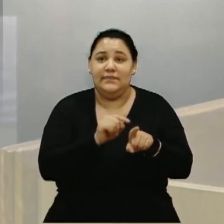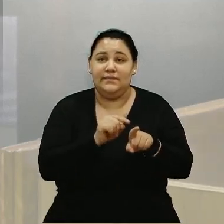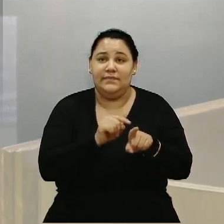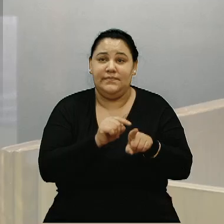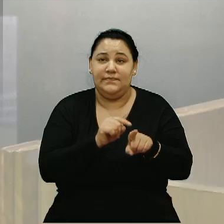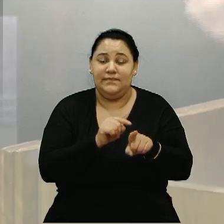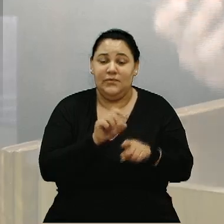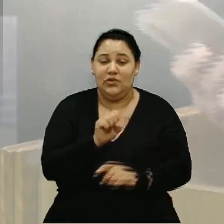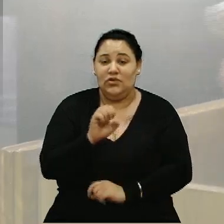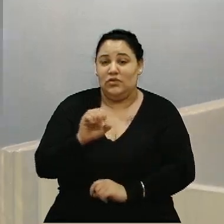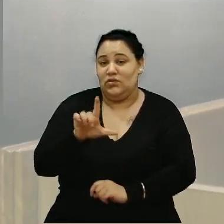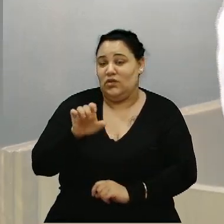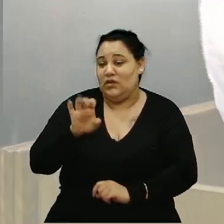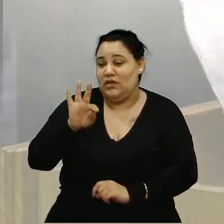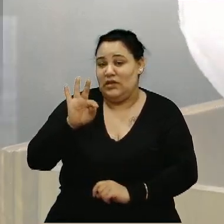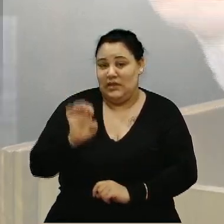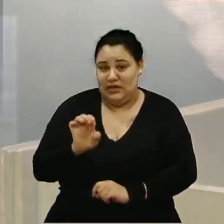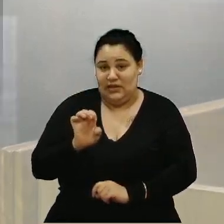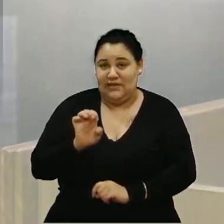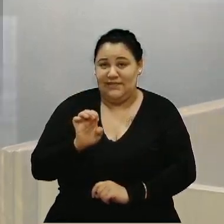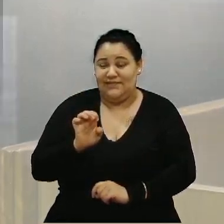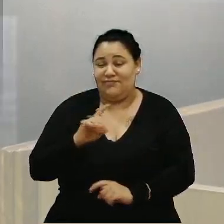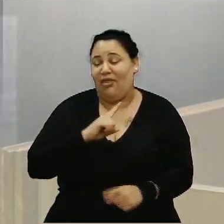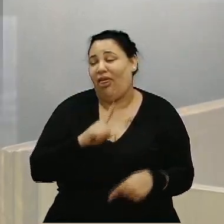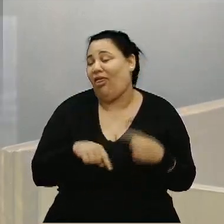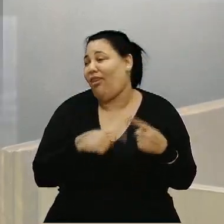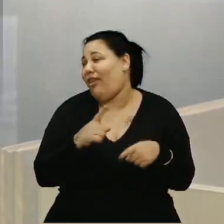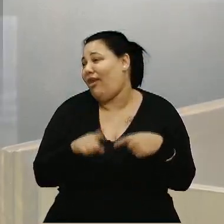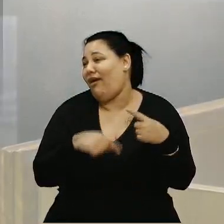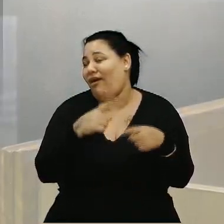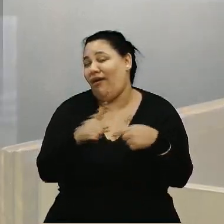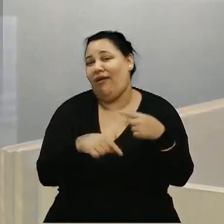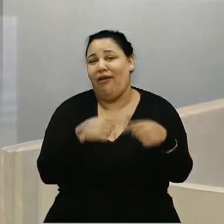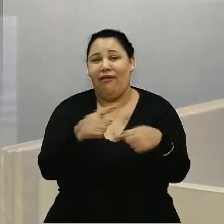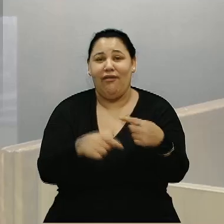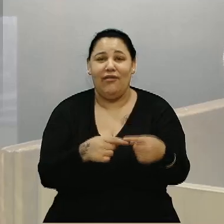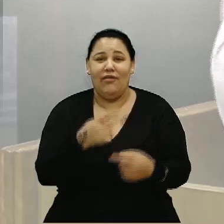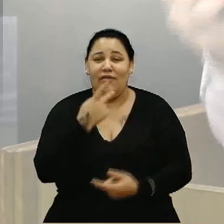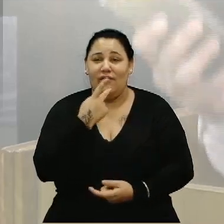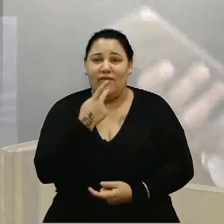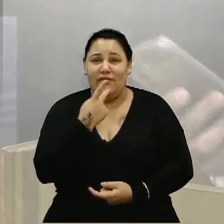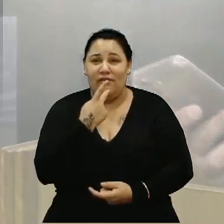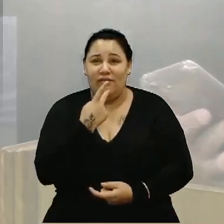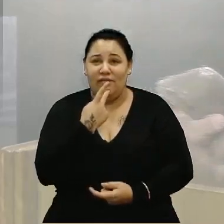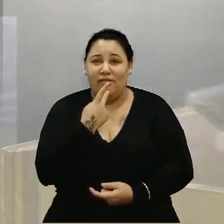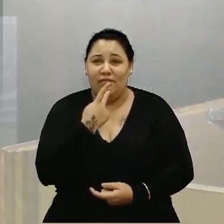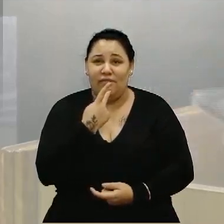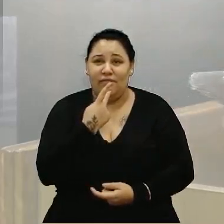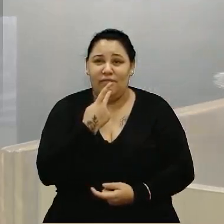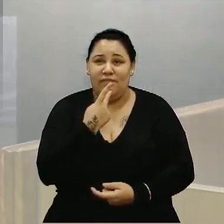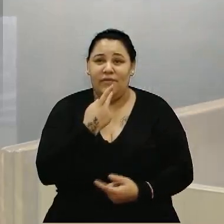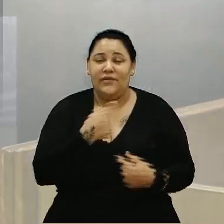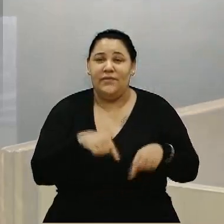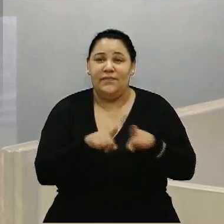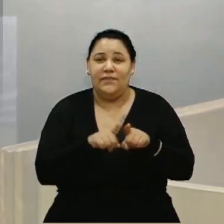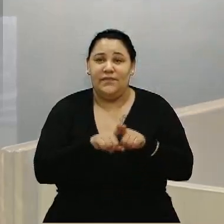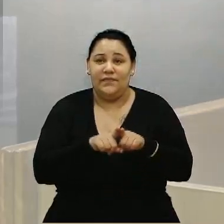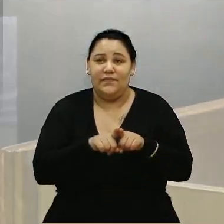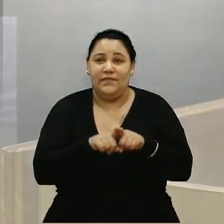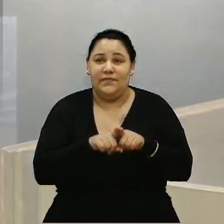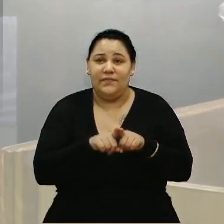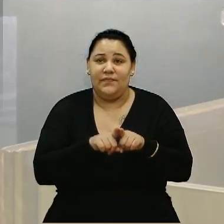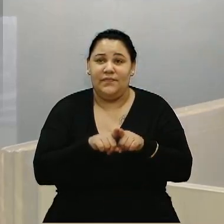Solete me desconversou várias vezes, disse que era lá em 2021, disse que era do transporte, o